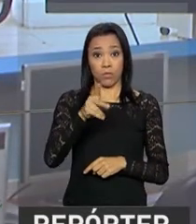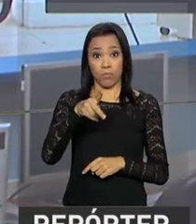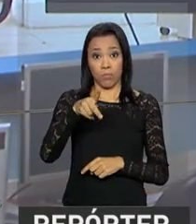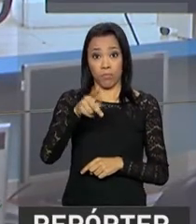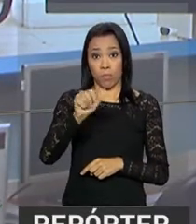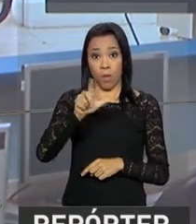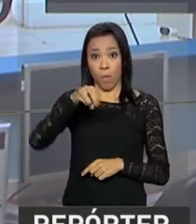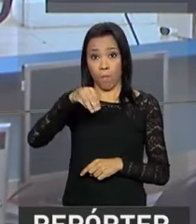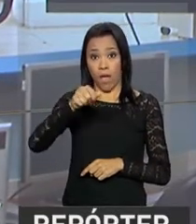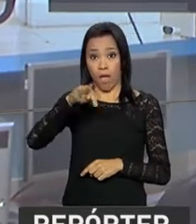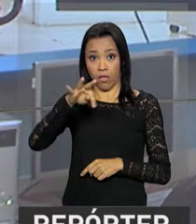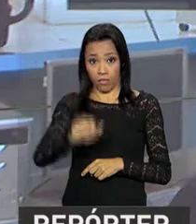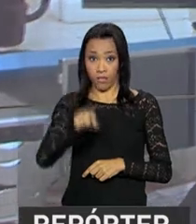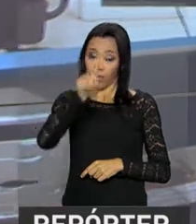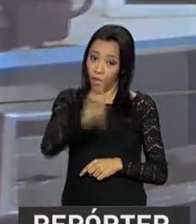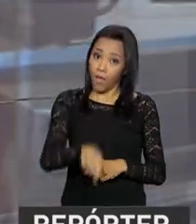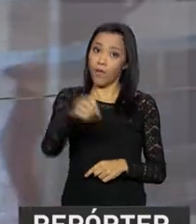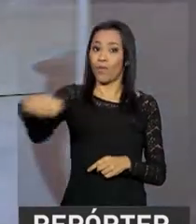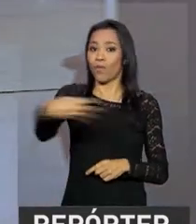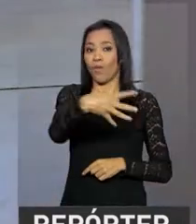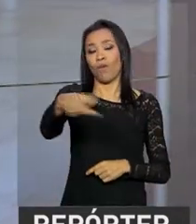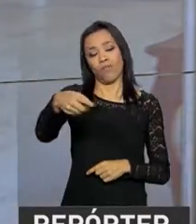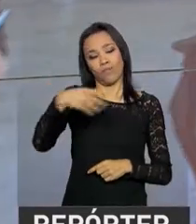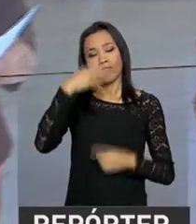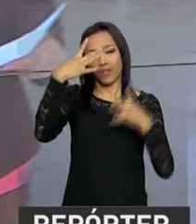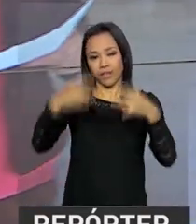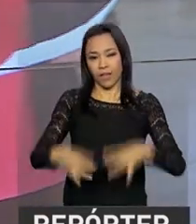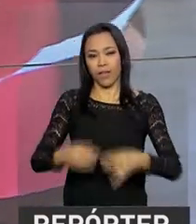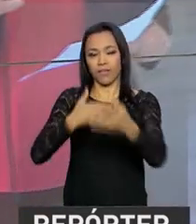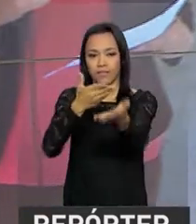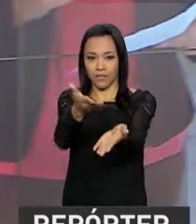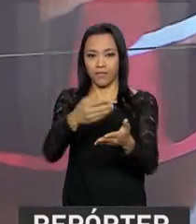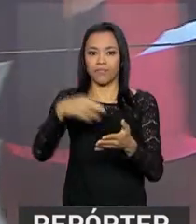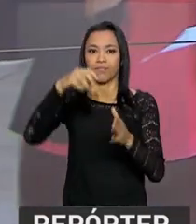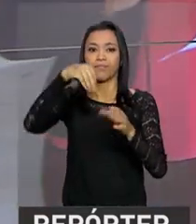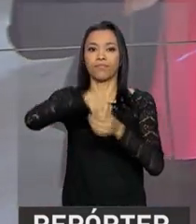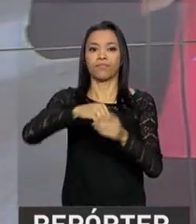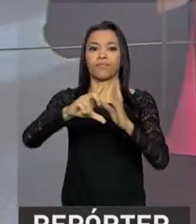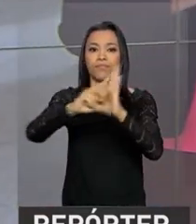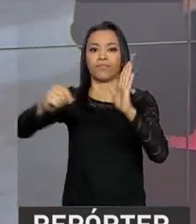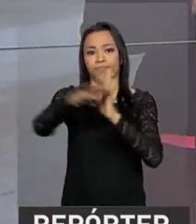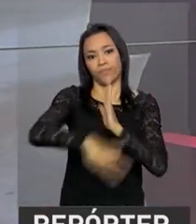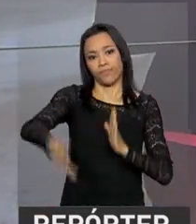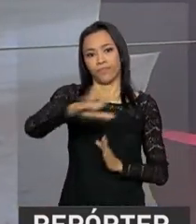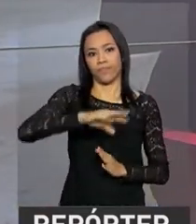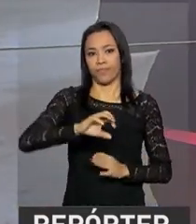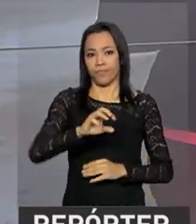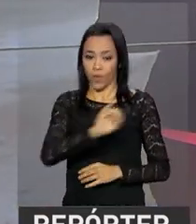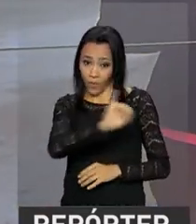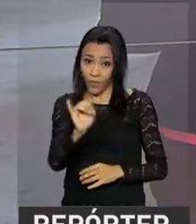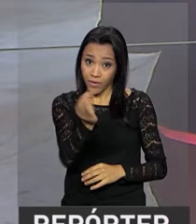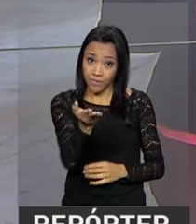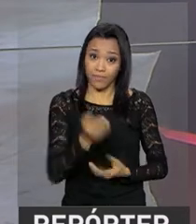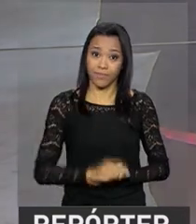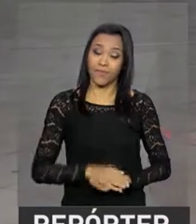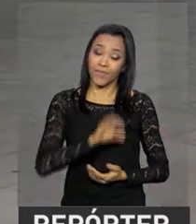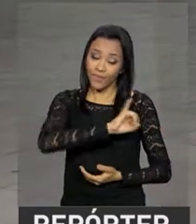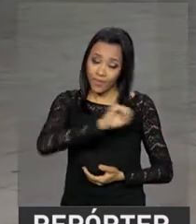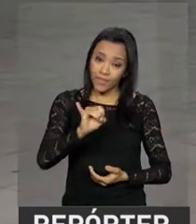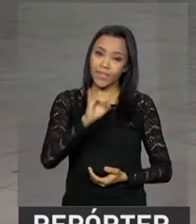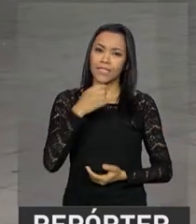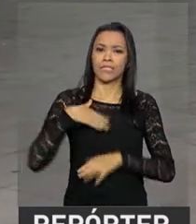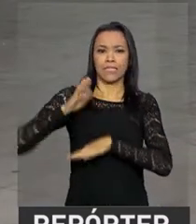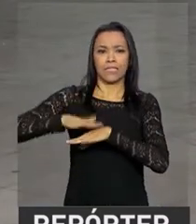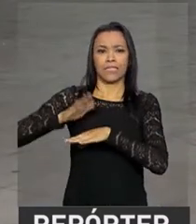do governo a thaíssa dias traz detalhes ao vivo pra gente direto do palácio do planalto ela tá isso o josé luís